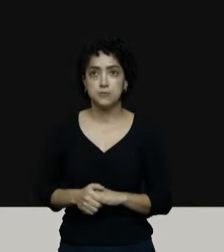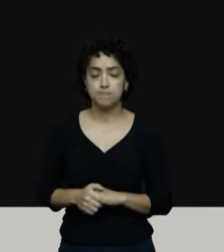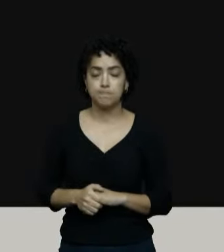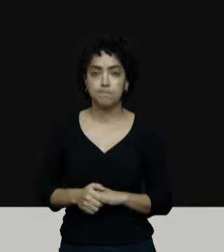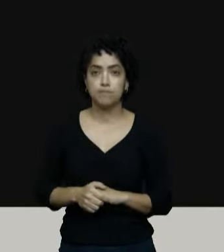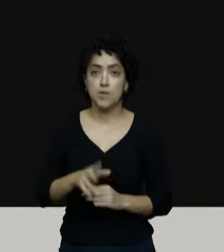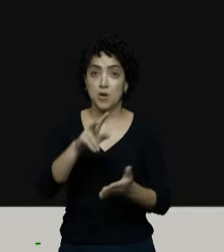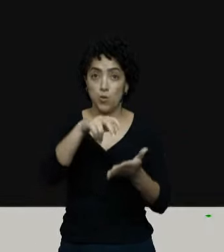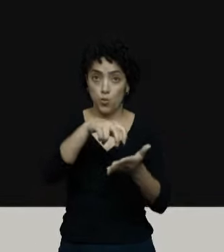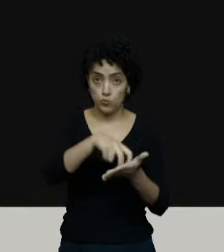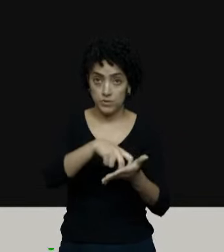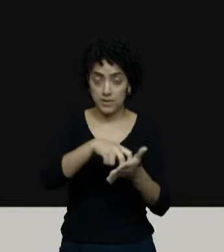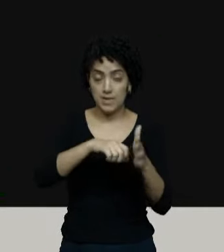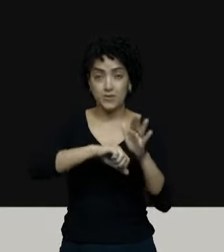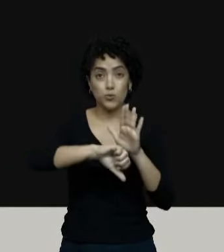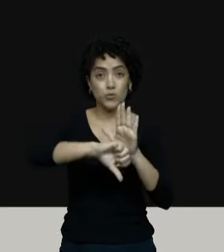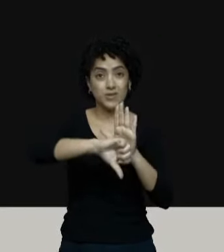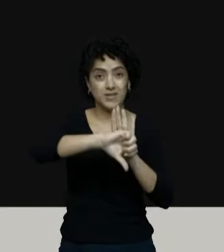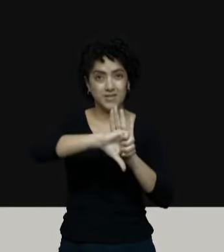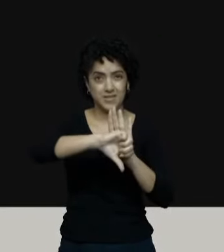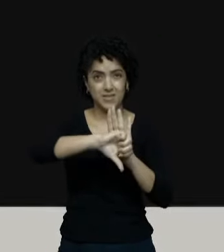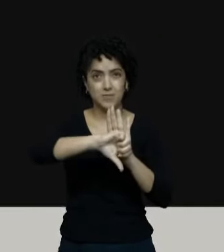condenadas pelo crime de